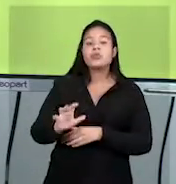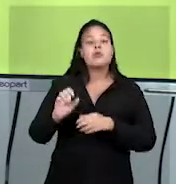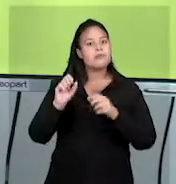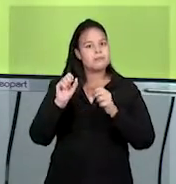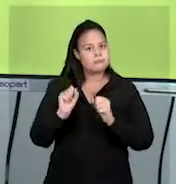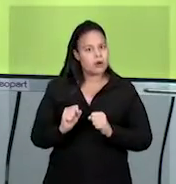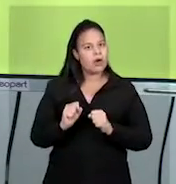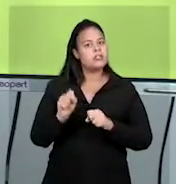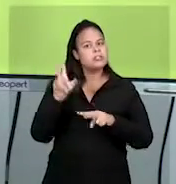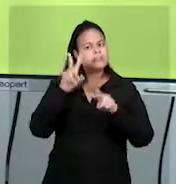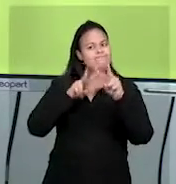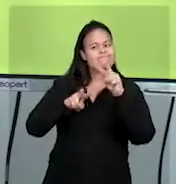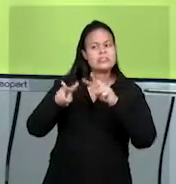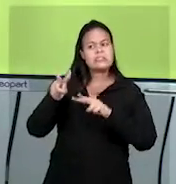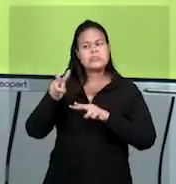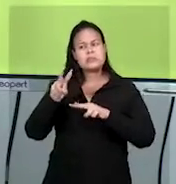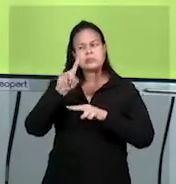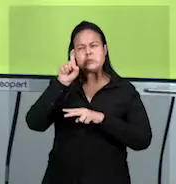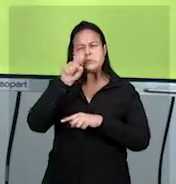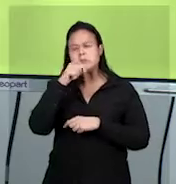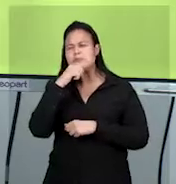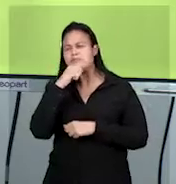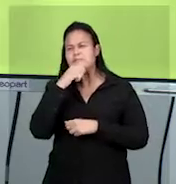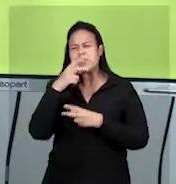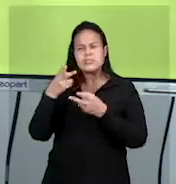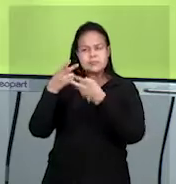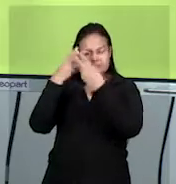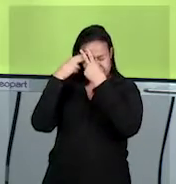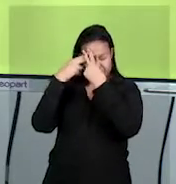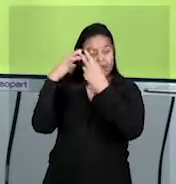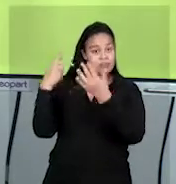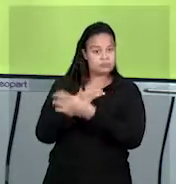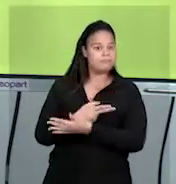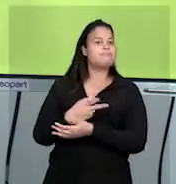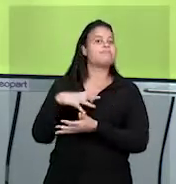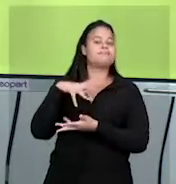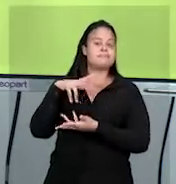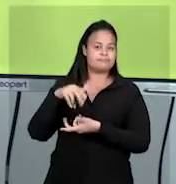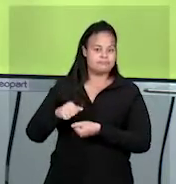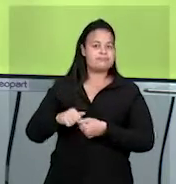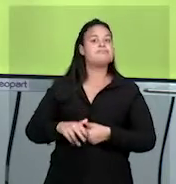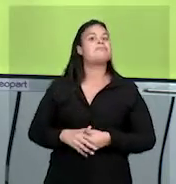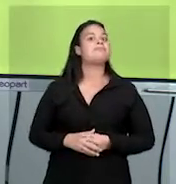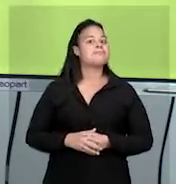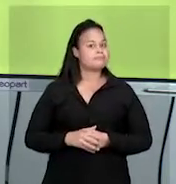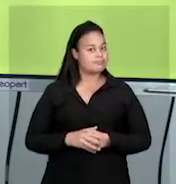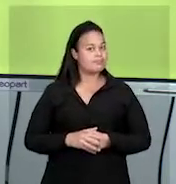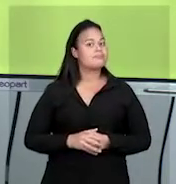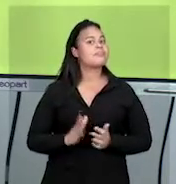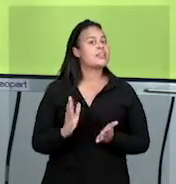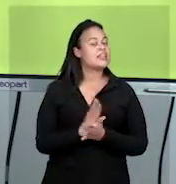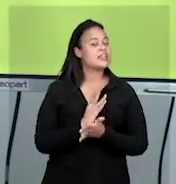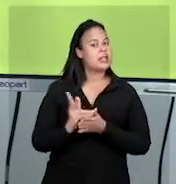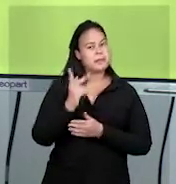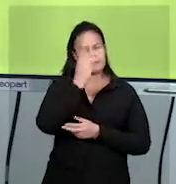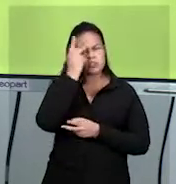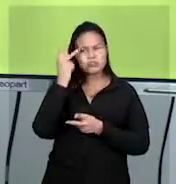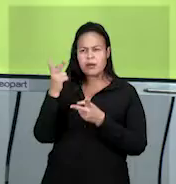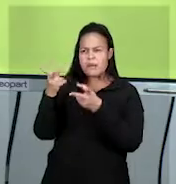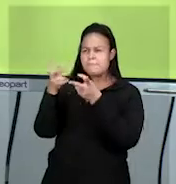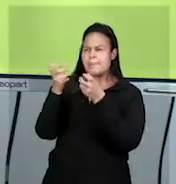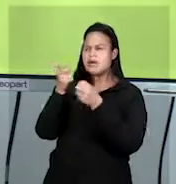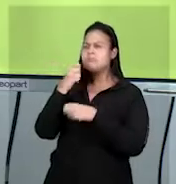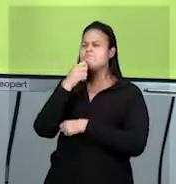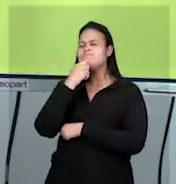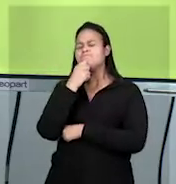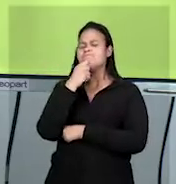gente a fazer análises erradas sobre o que acontece no mundo. E raramente as pessoas têm esse olhar de olhar para um mapa e